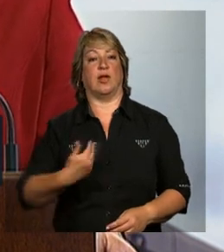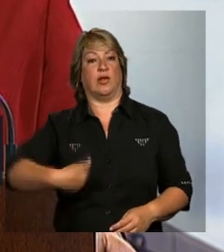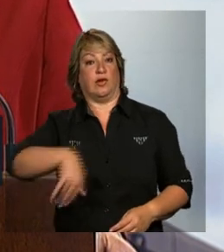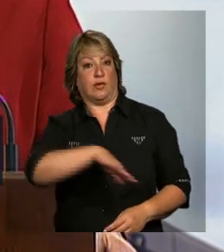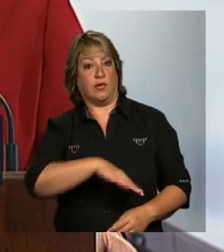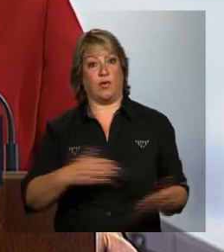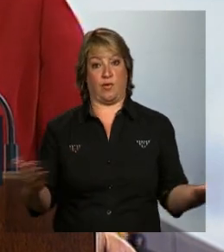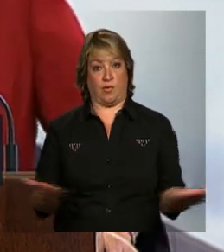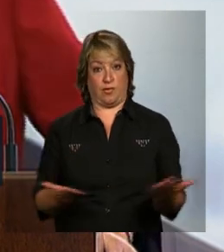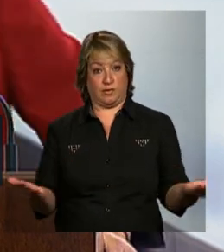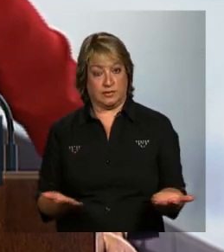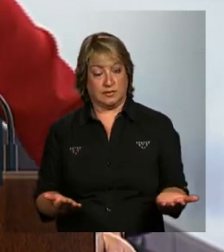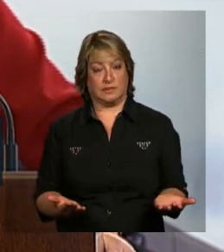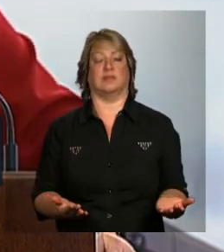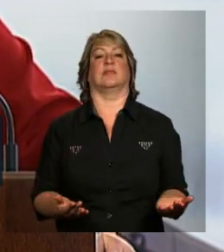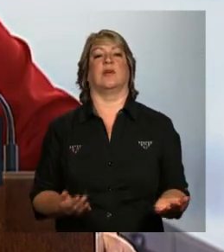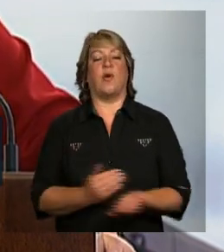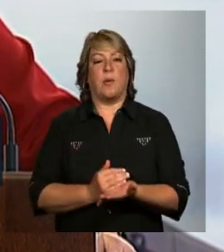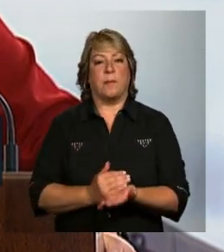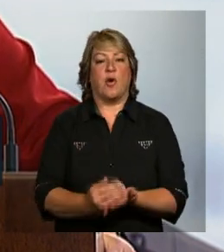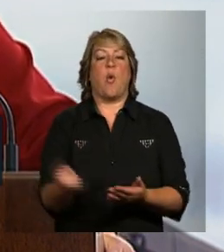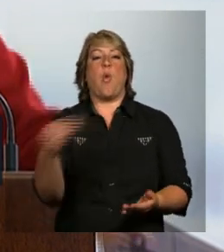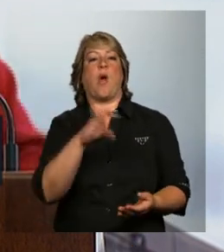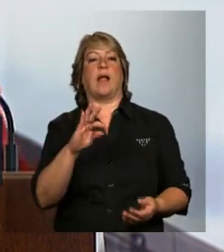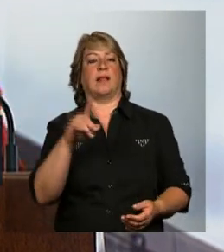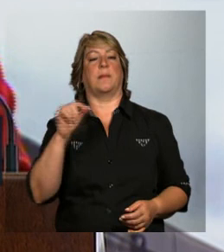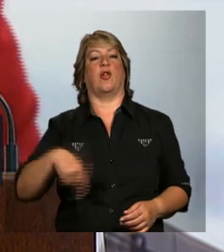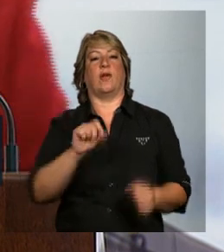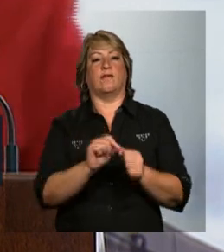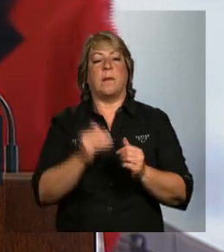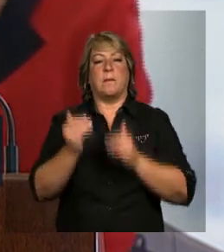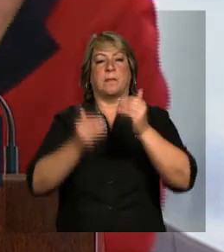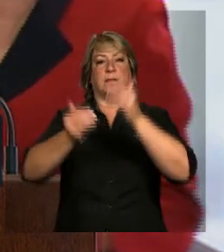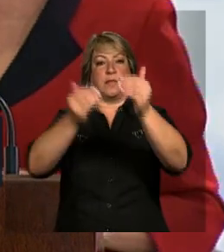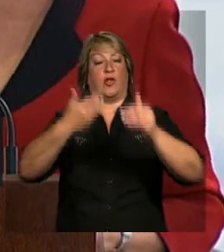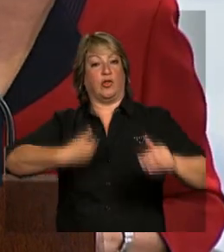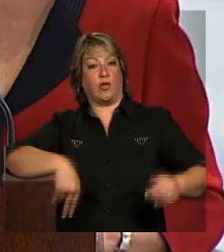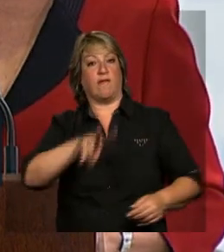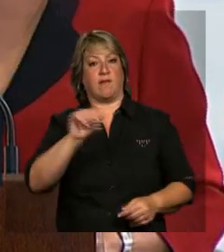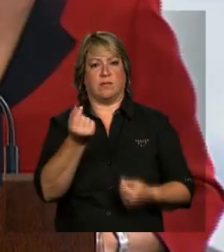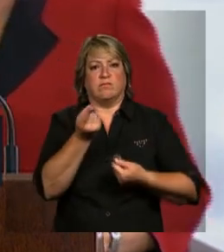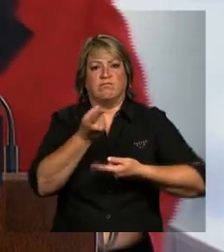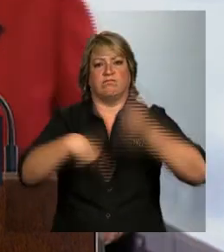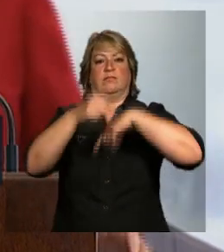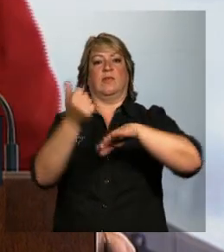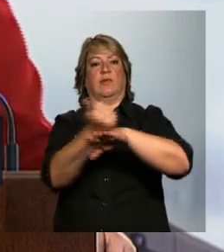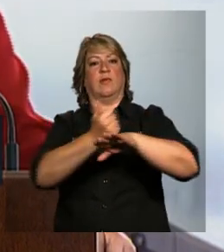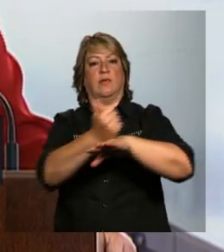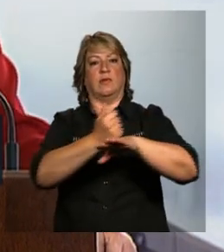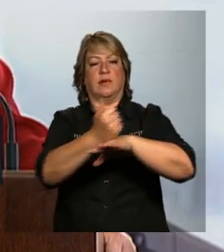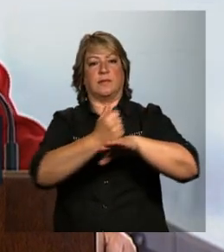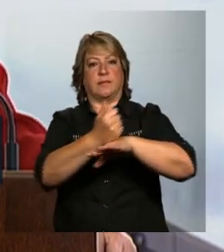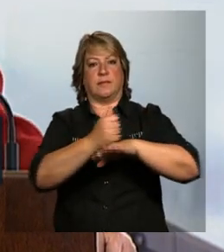iniciamos uma nova etapa de nosso modelo de desenvolvimento na qual nós vamos dar um salto de qualidade